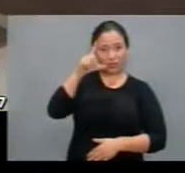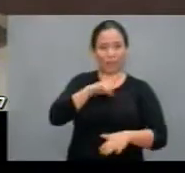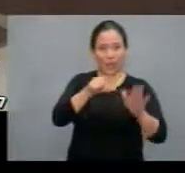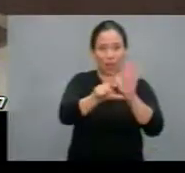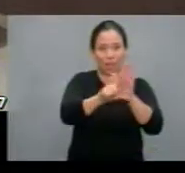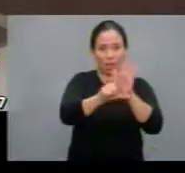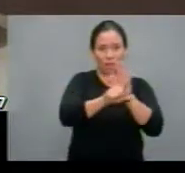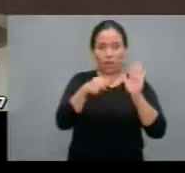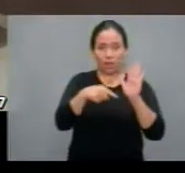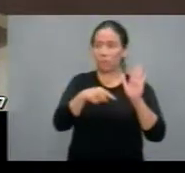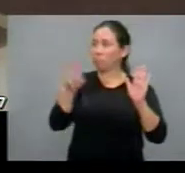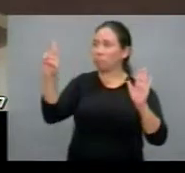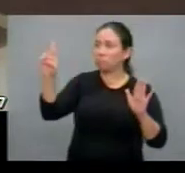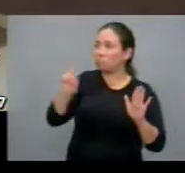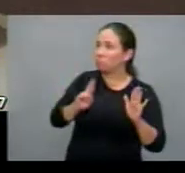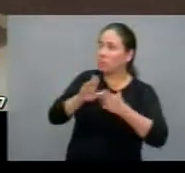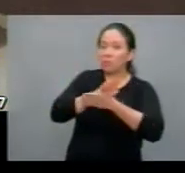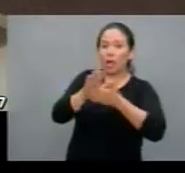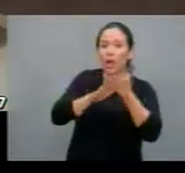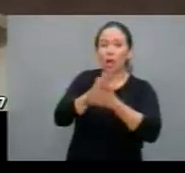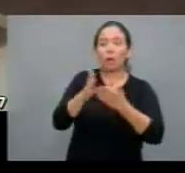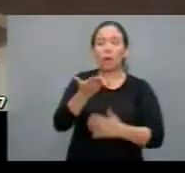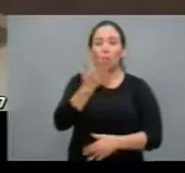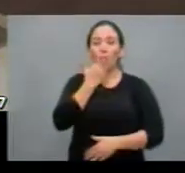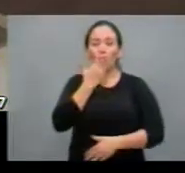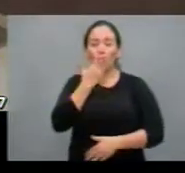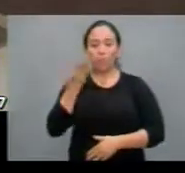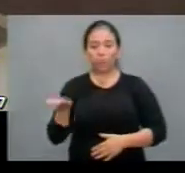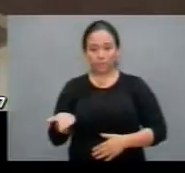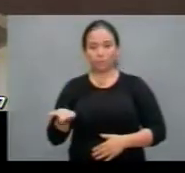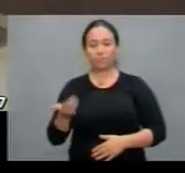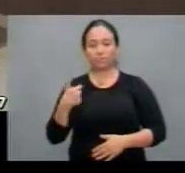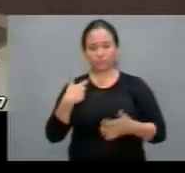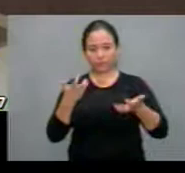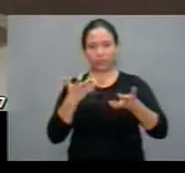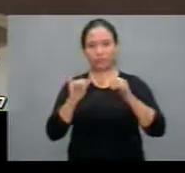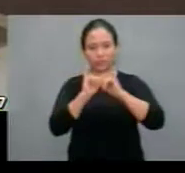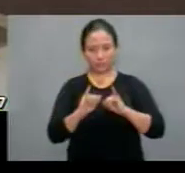Nós não recebemos resposta. Eu queria aqui